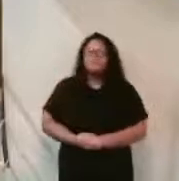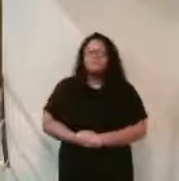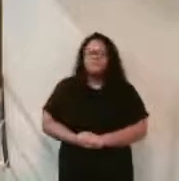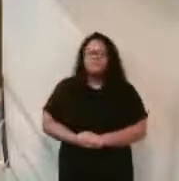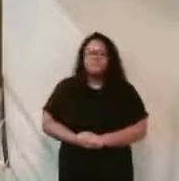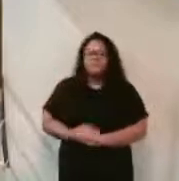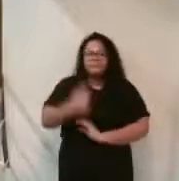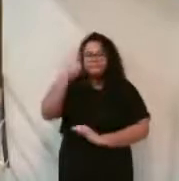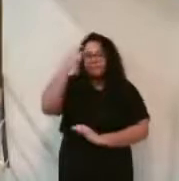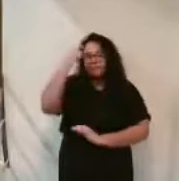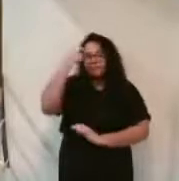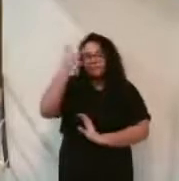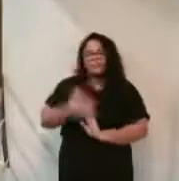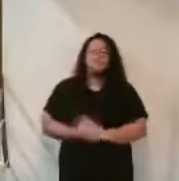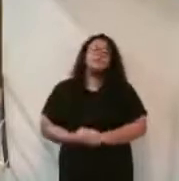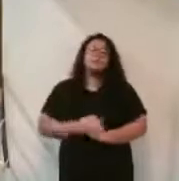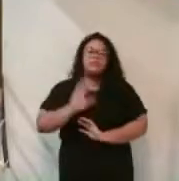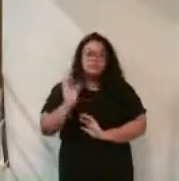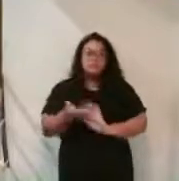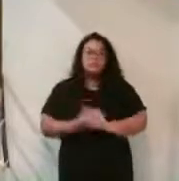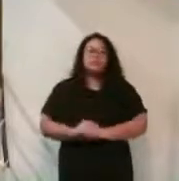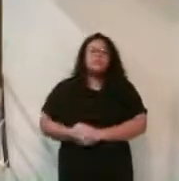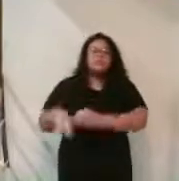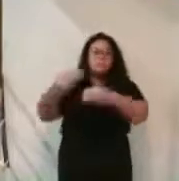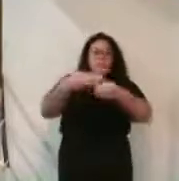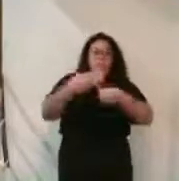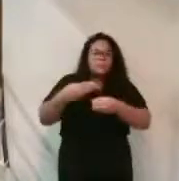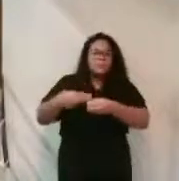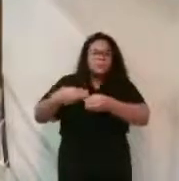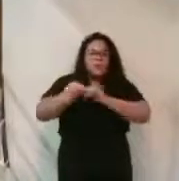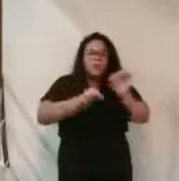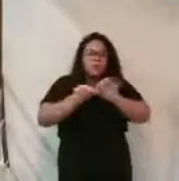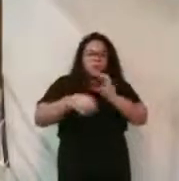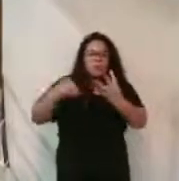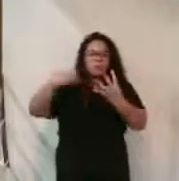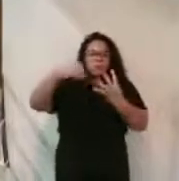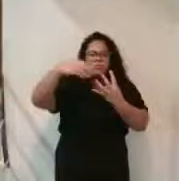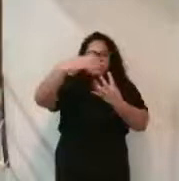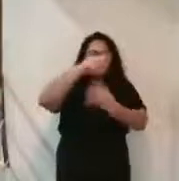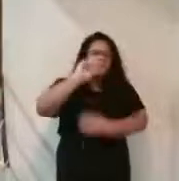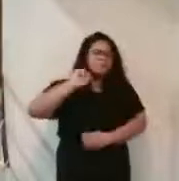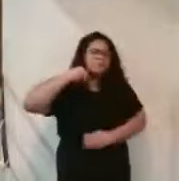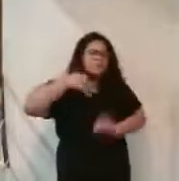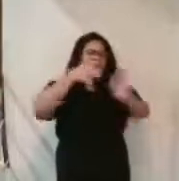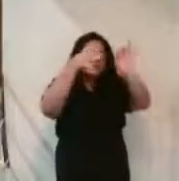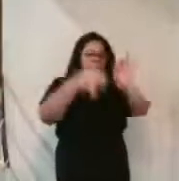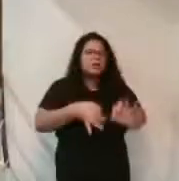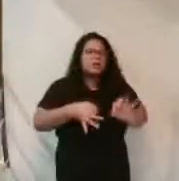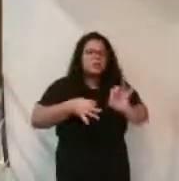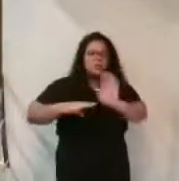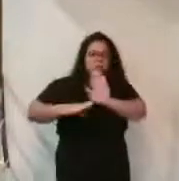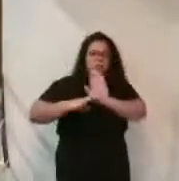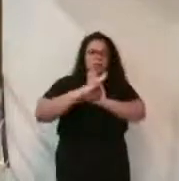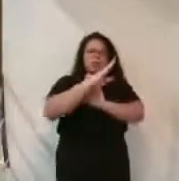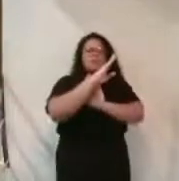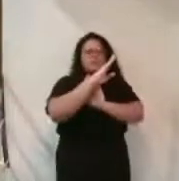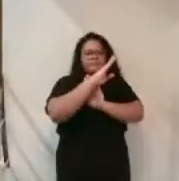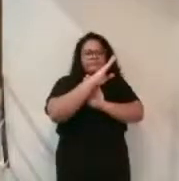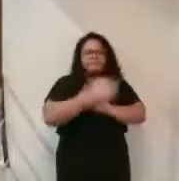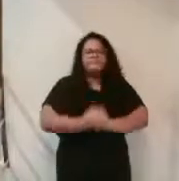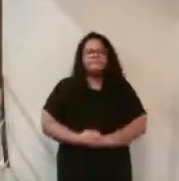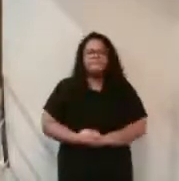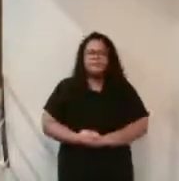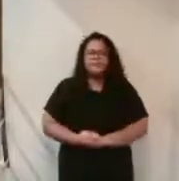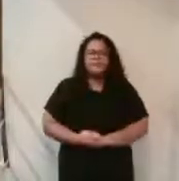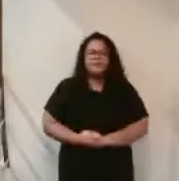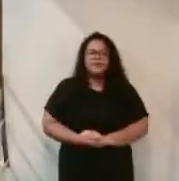está com essa falácia, com essa enganação, está diminuindo. Então, o trabalho está sendo efetivo.